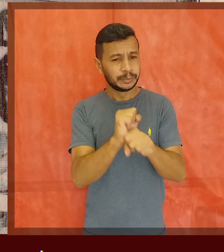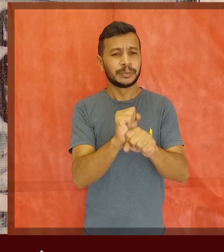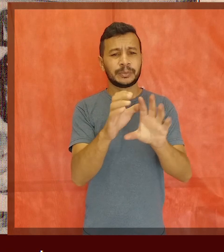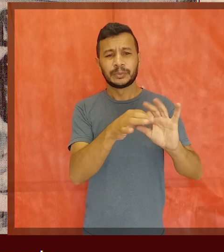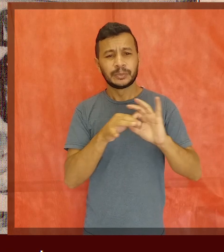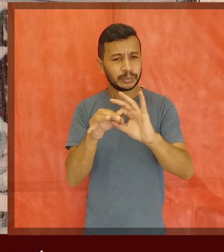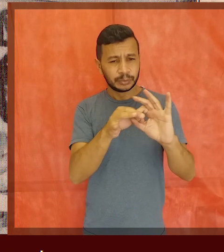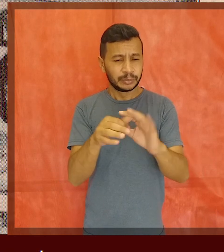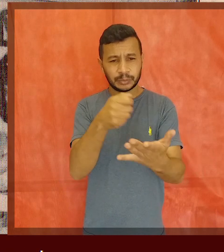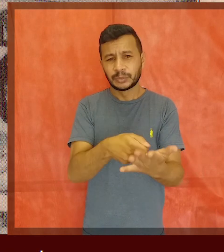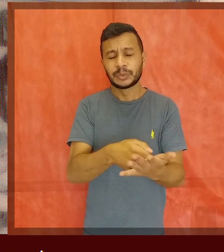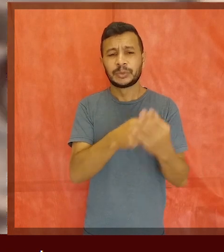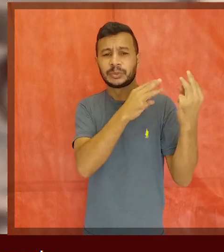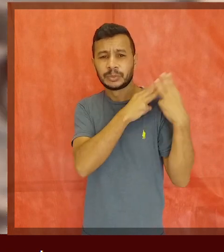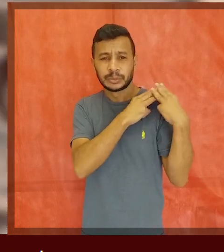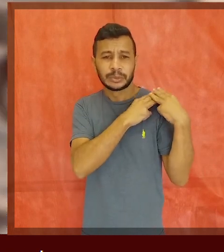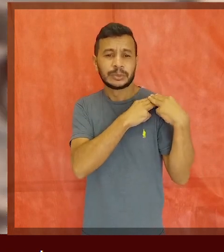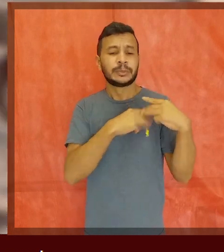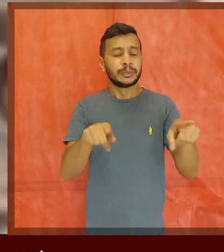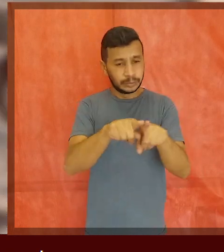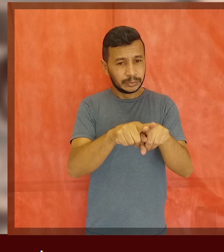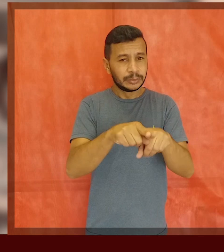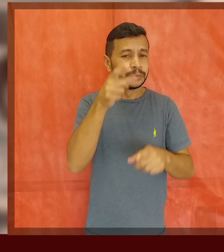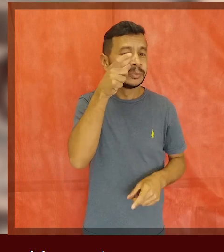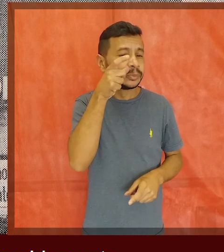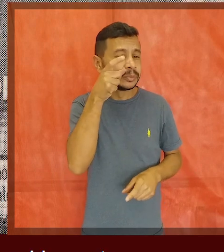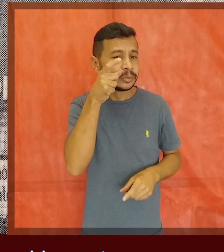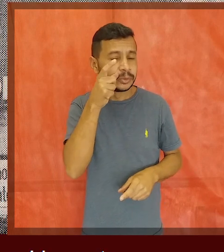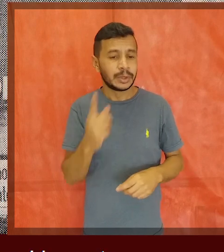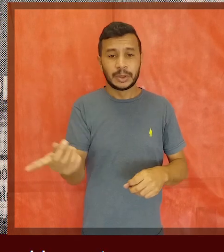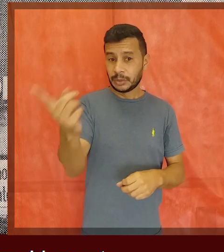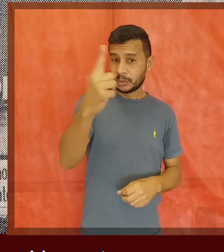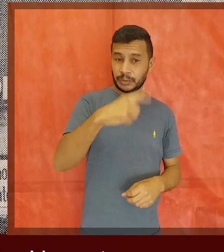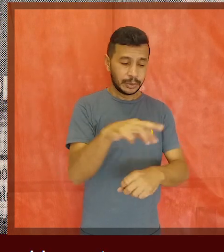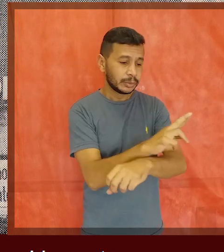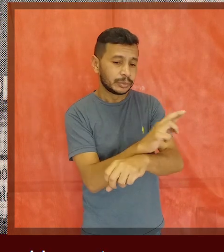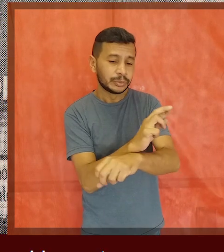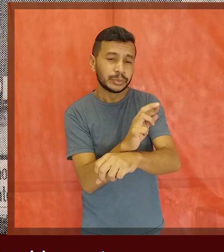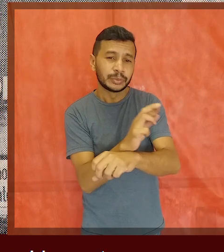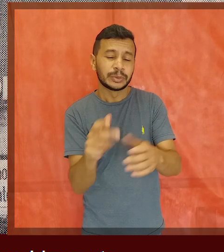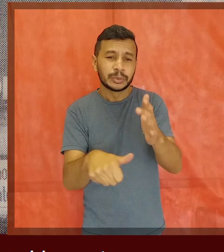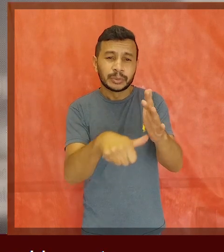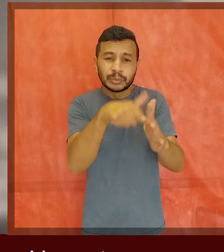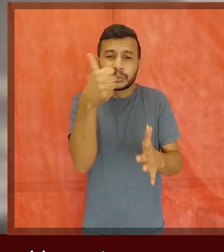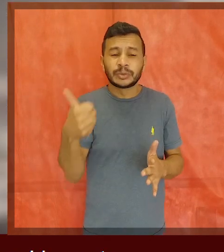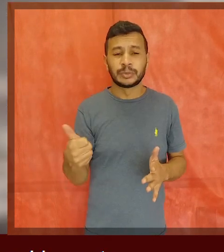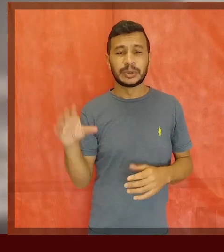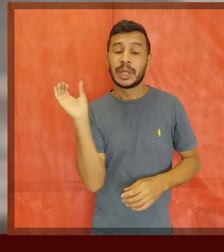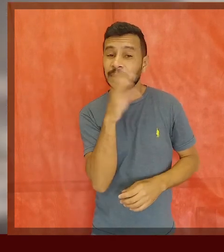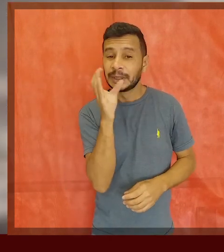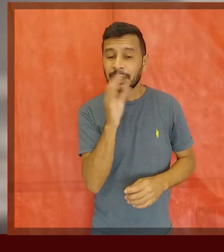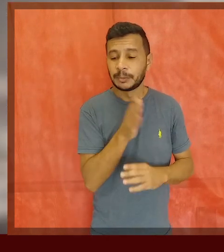luta. Ministros vieram conferir o que estava acontecendo. Chegam os primeiros fiscais do trabalho que agiam